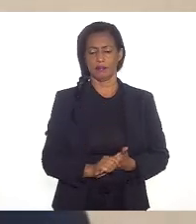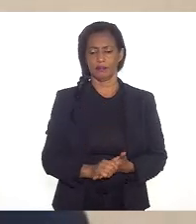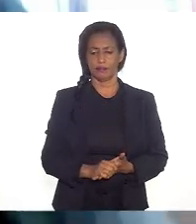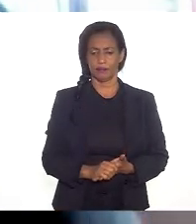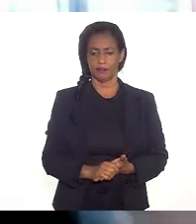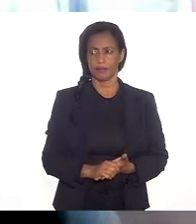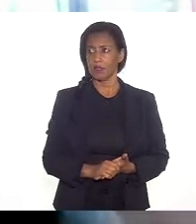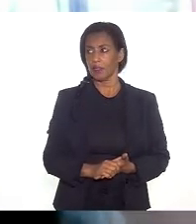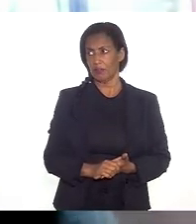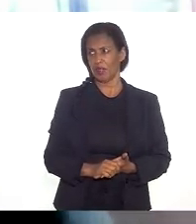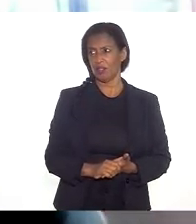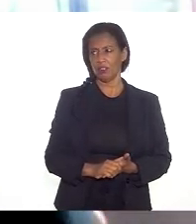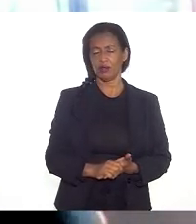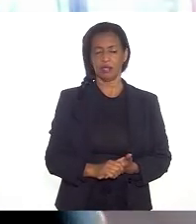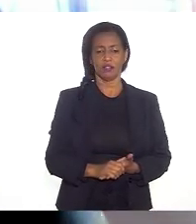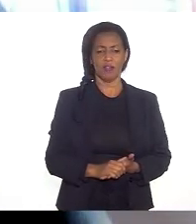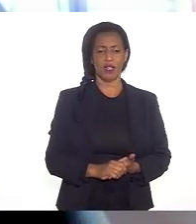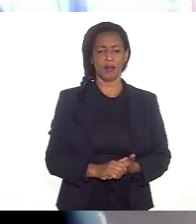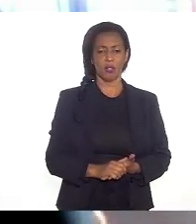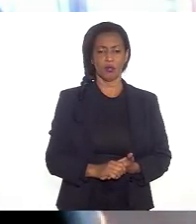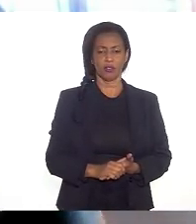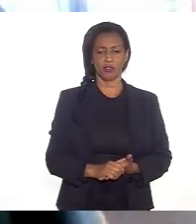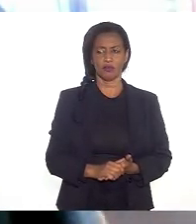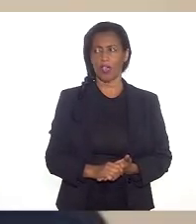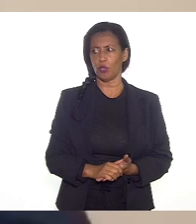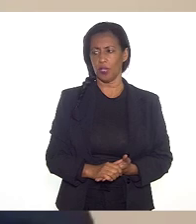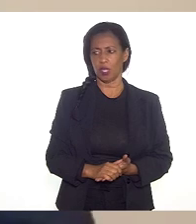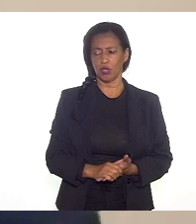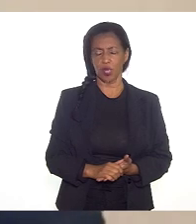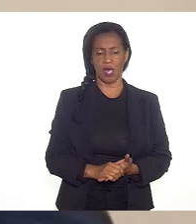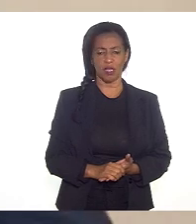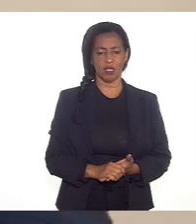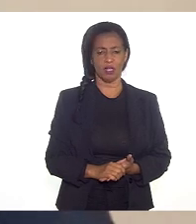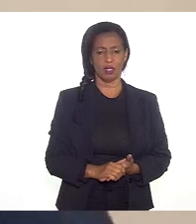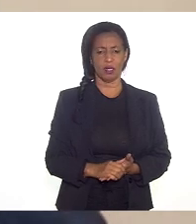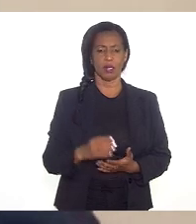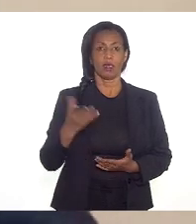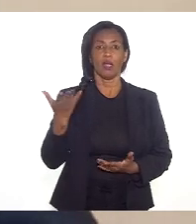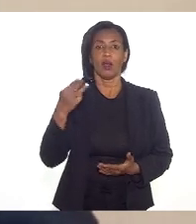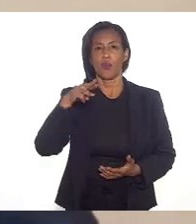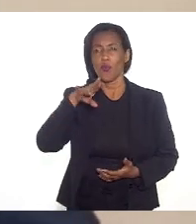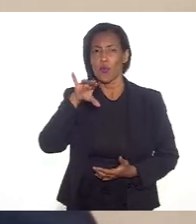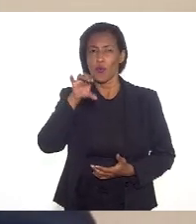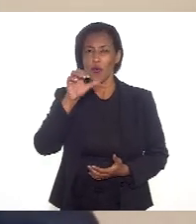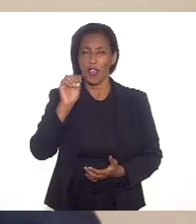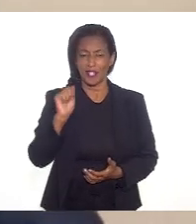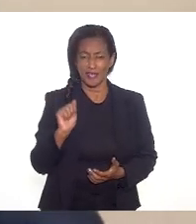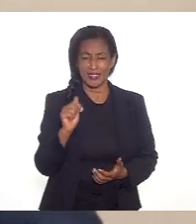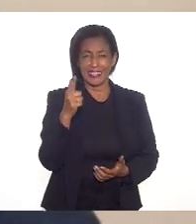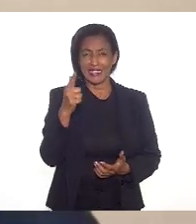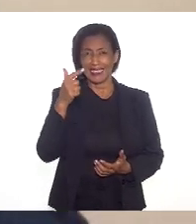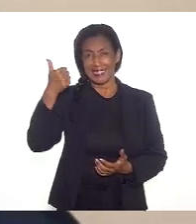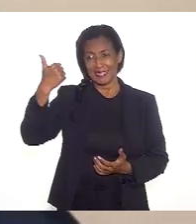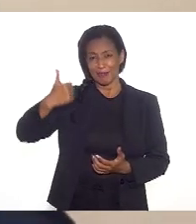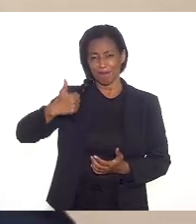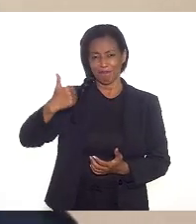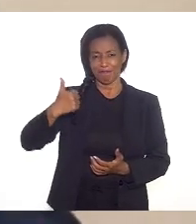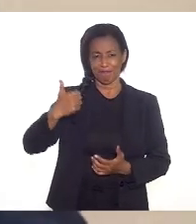Domingos, é, me pulou, Márcio. Não, perdão, deputada Mônica. Deputado Domingos, Mônica, deputada Mônica, Mônica